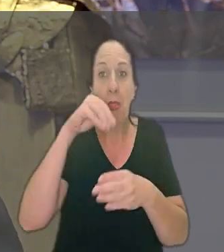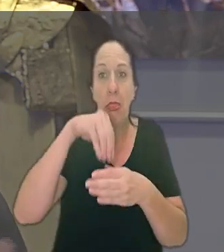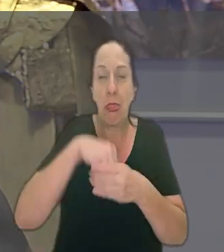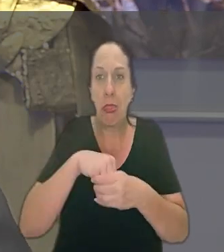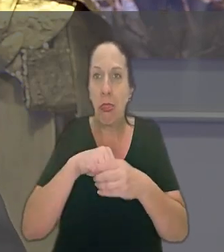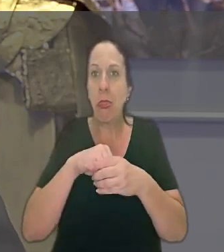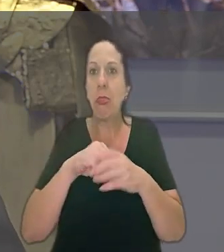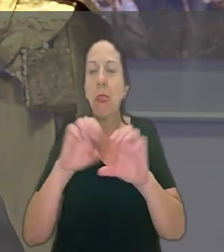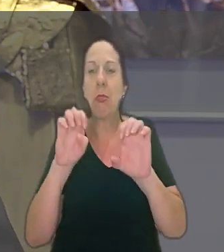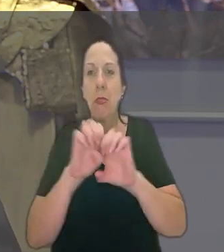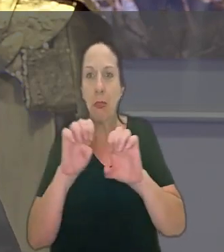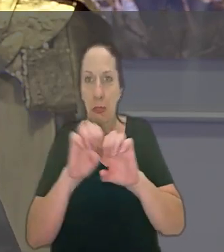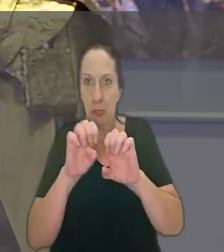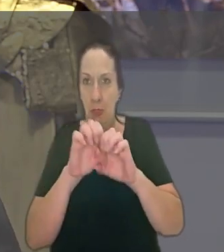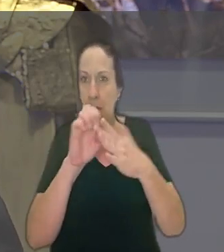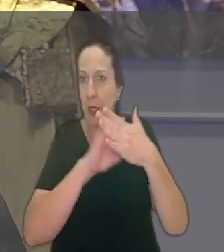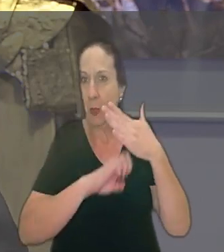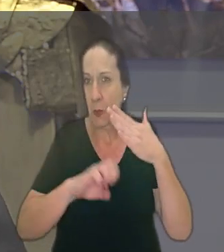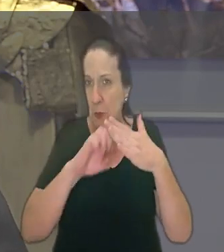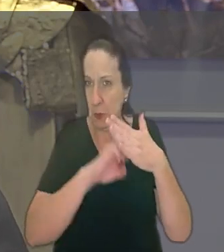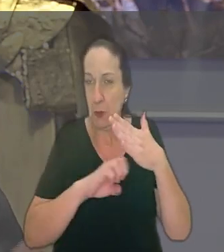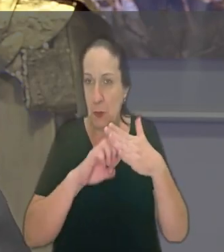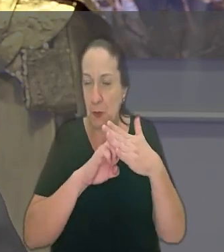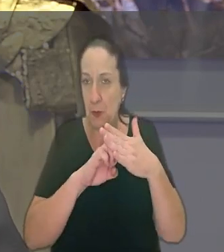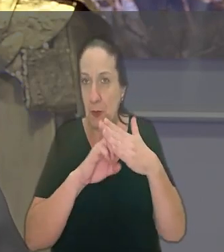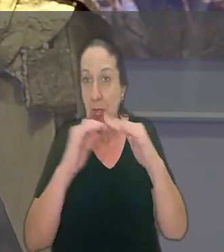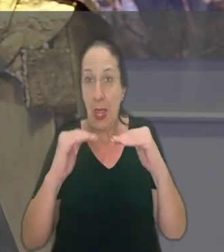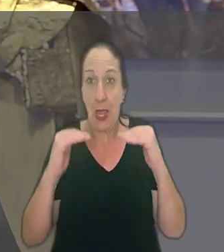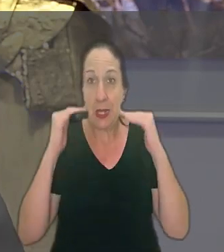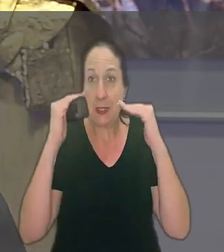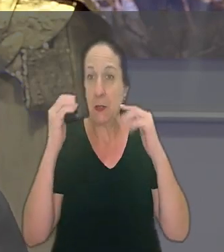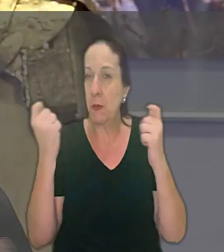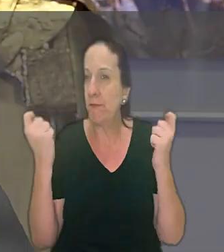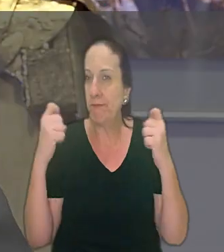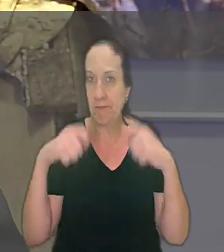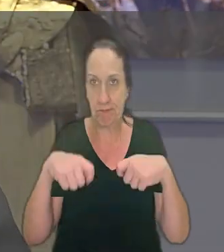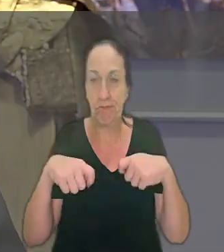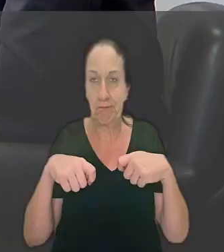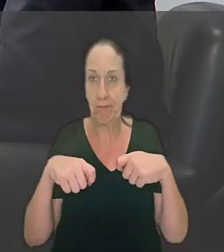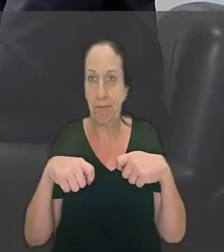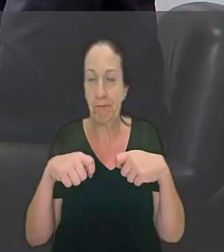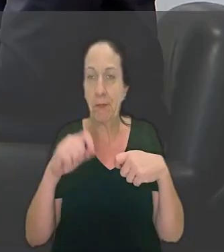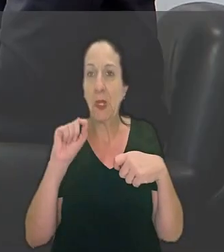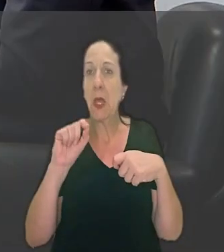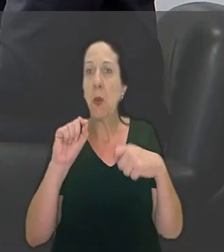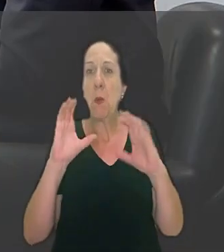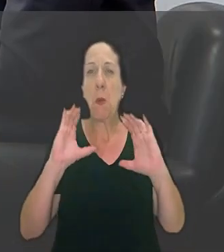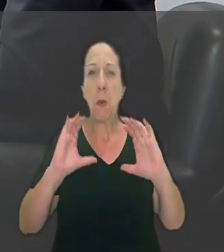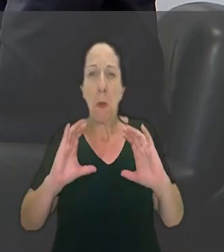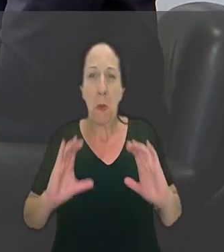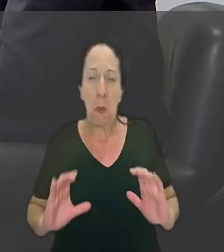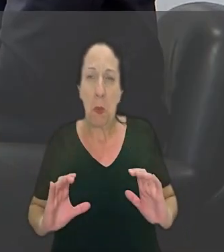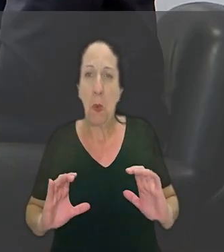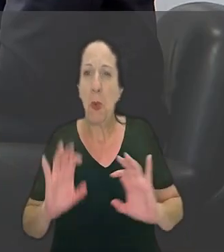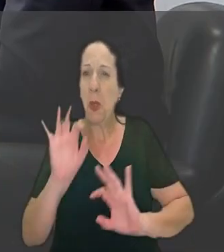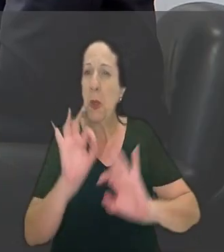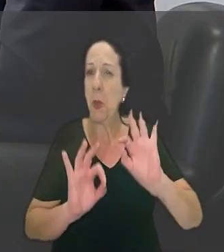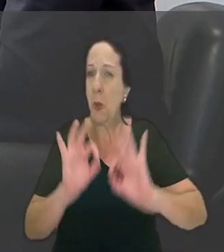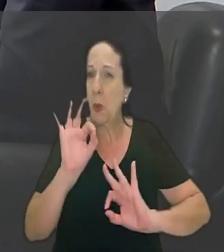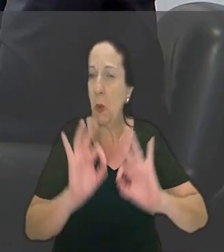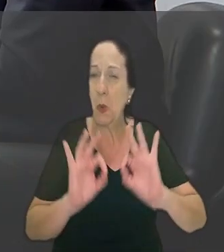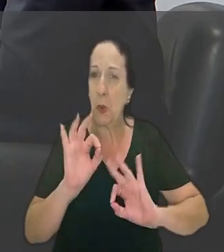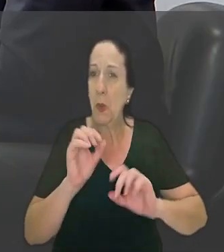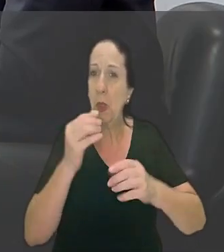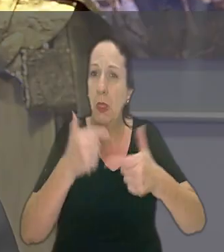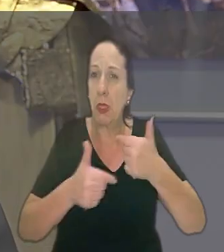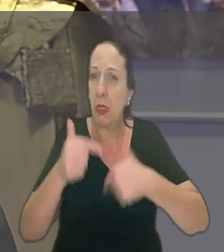dentro de uma estrutura organizacional, dentro de uma empresa, um determinado segmento, acima das possibilidades. Uma postura ergonômica, ou seja, de